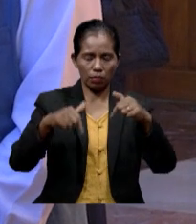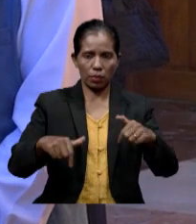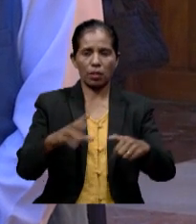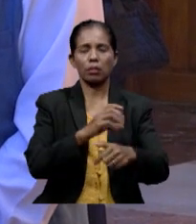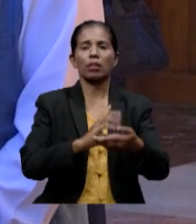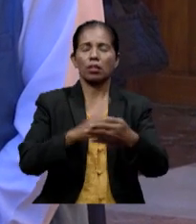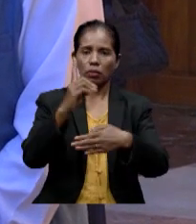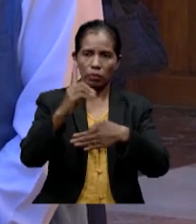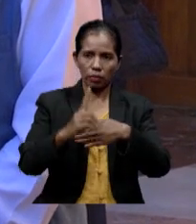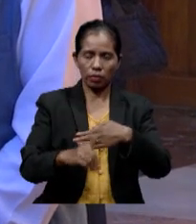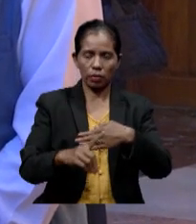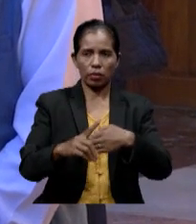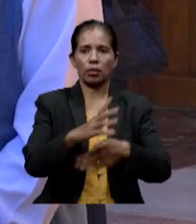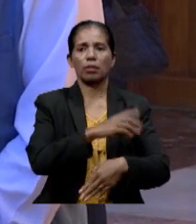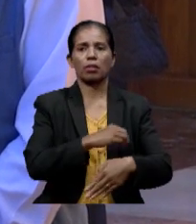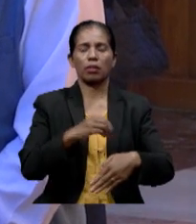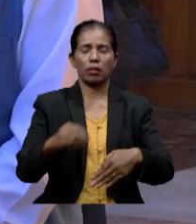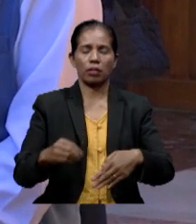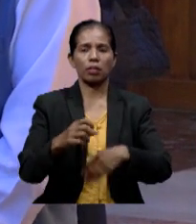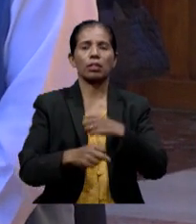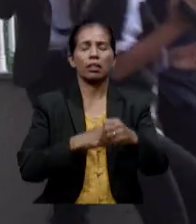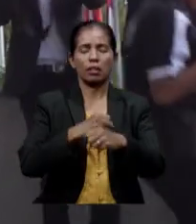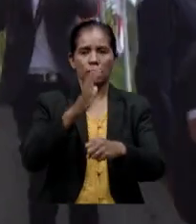Timor, seguramente faremos melhor.